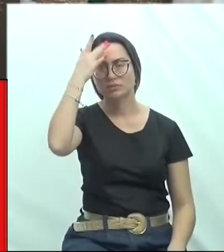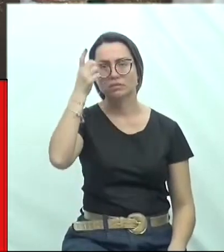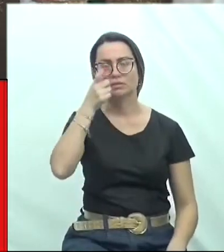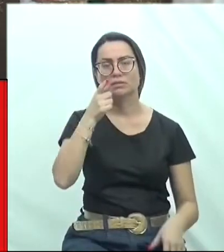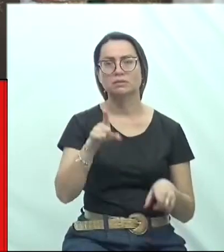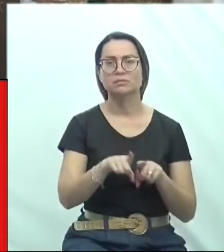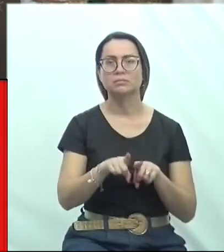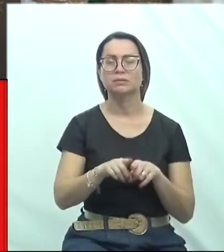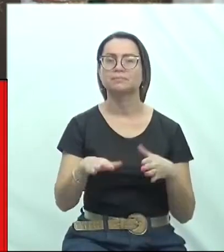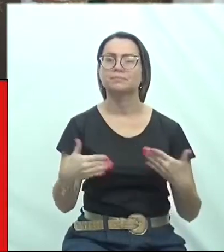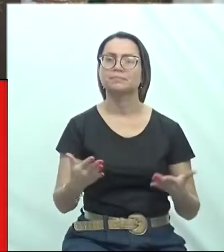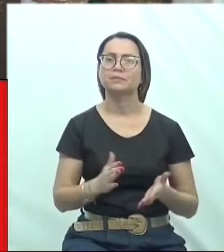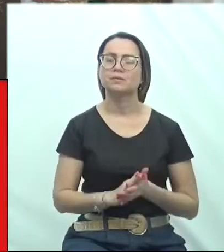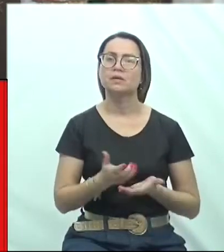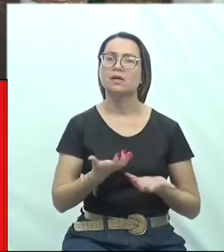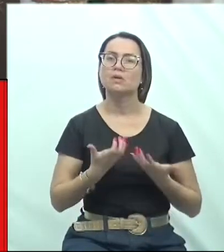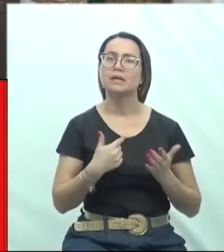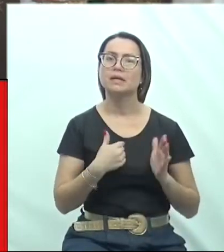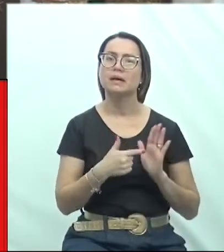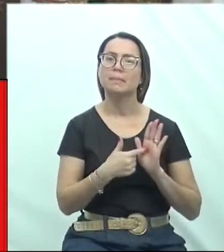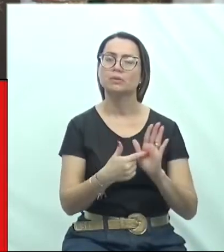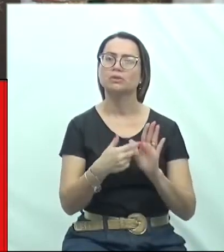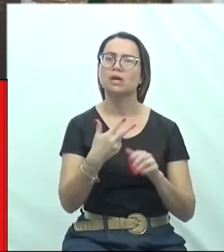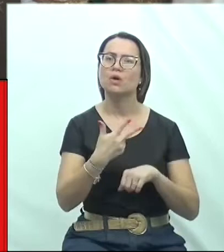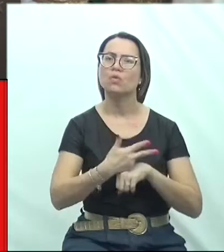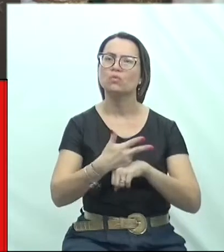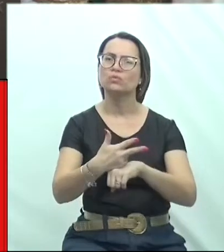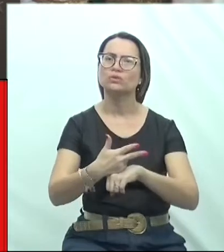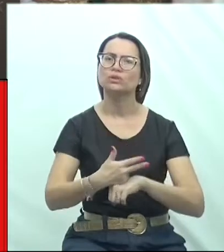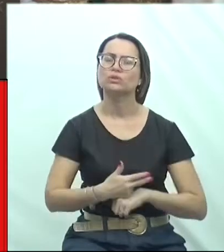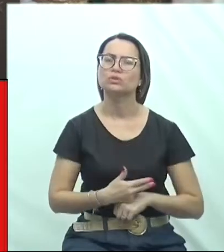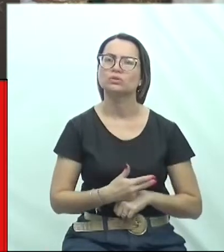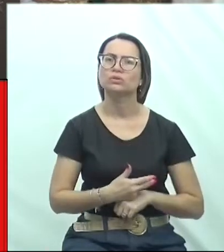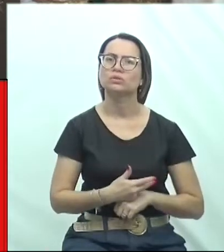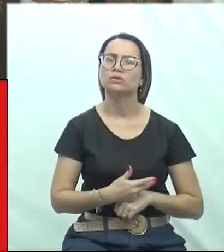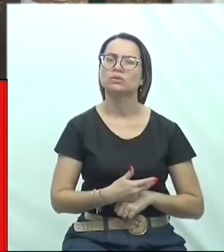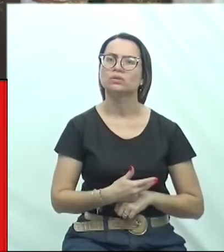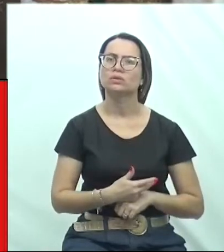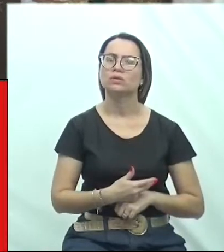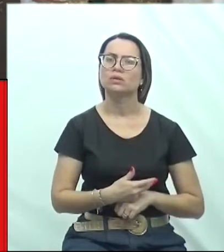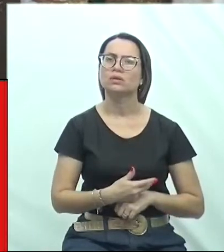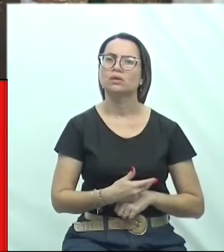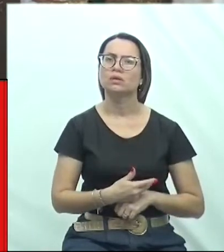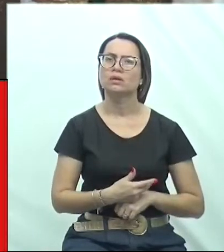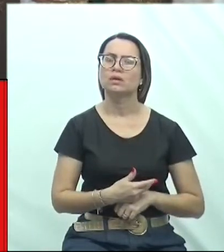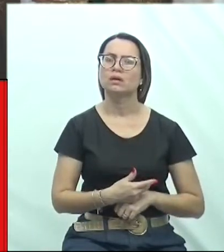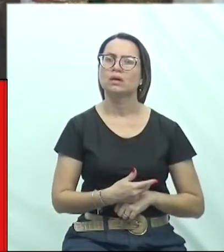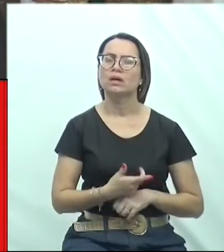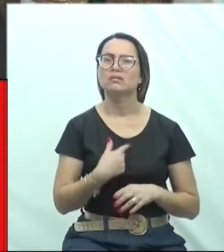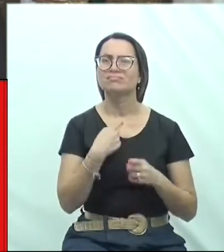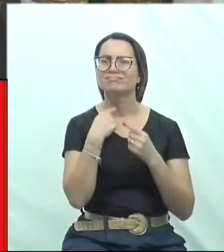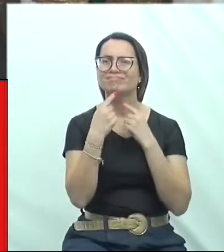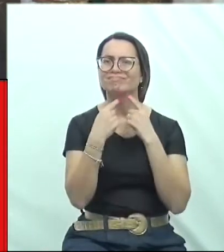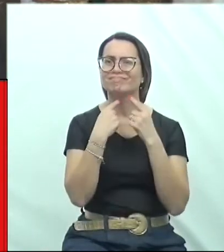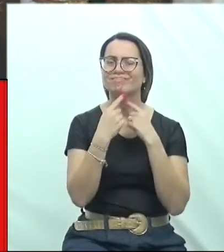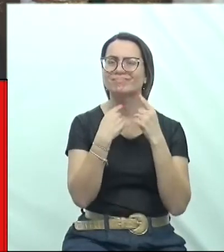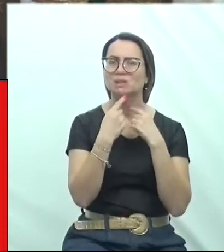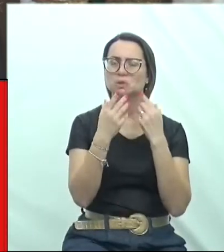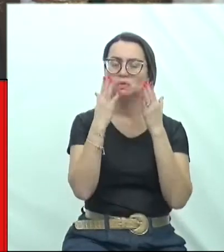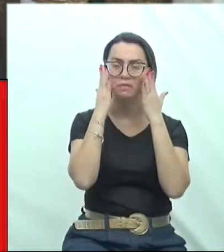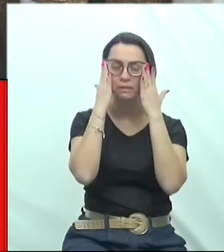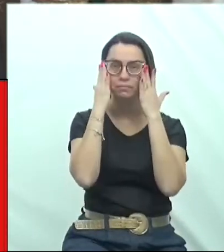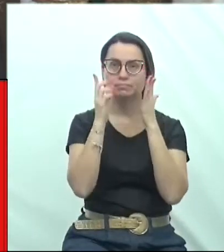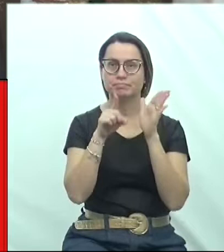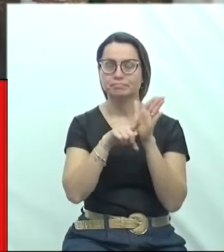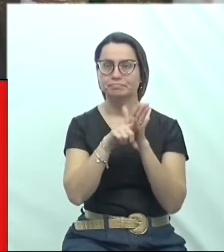Eu gostaria de passar um vídeo, não sei se está à ponta, uma questão que eu fiquei com uma dúvida muito, muito recorrente,